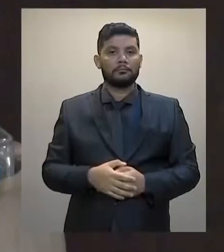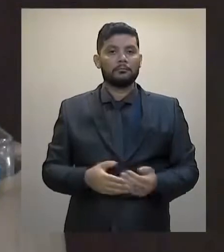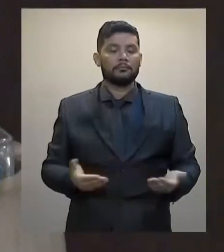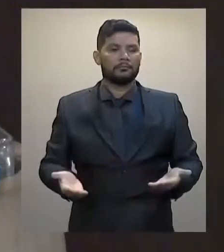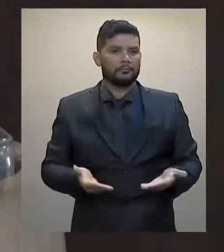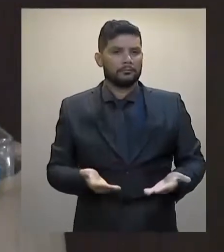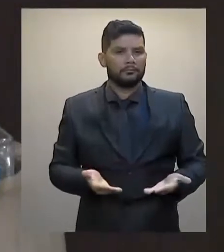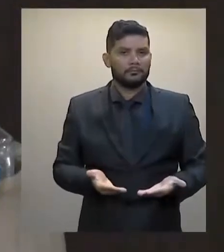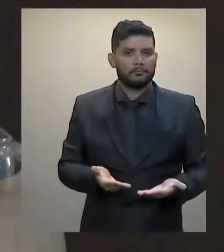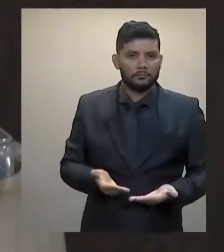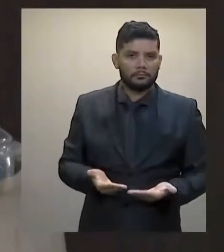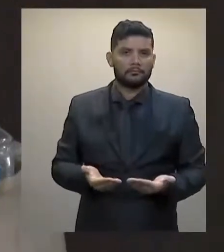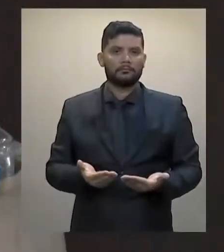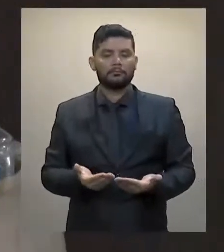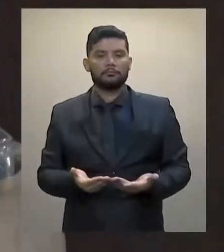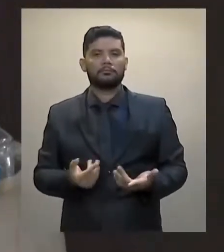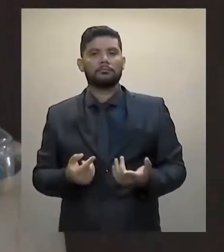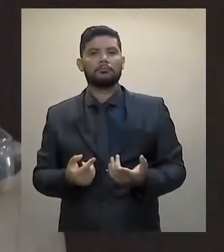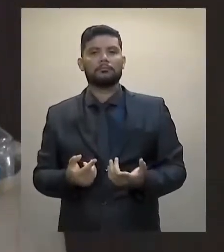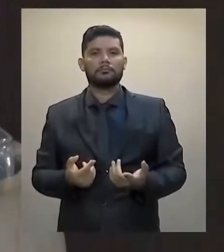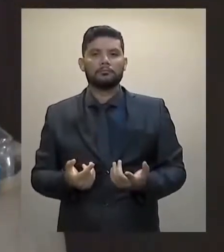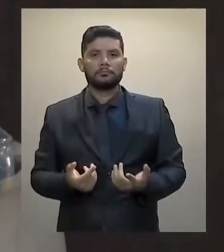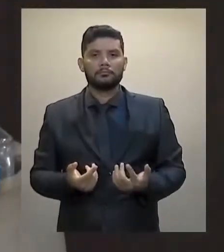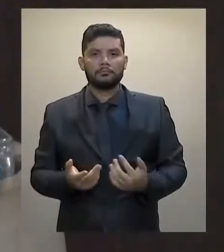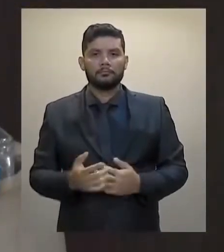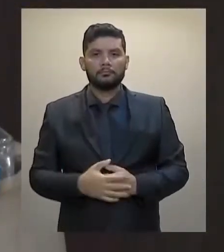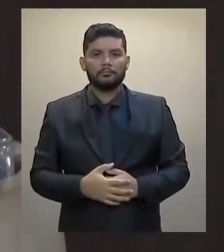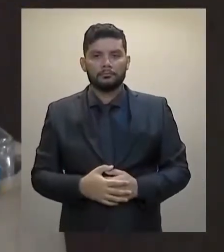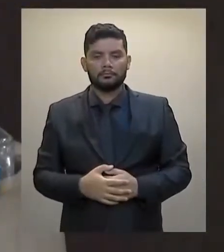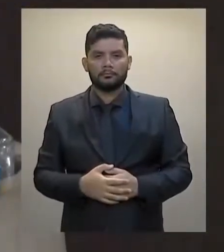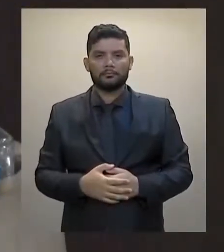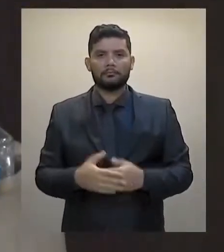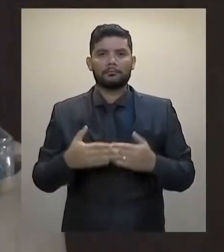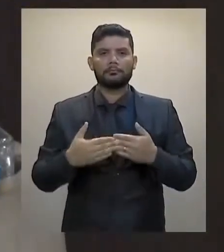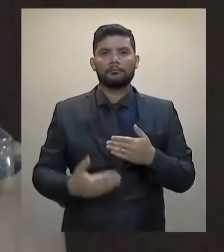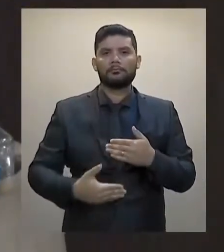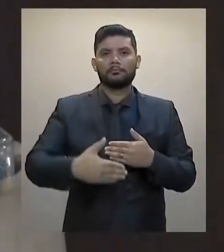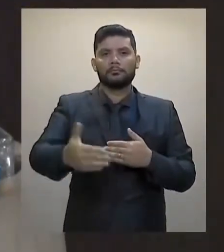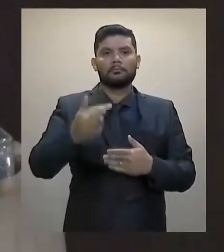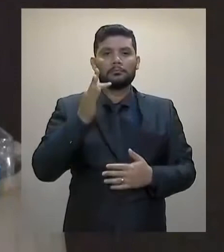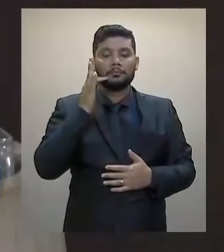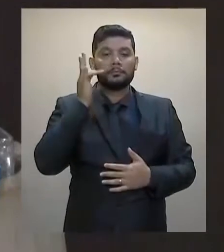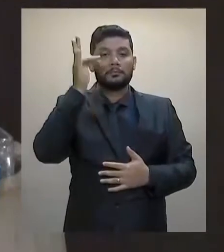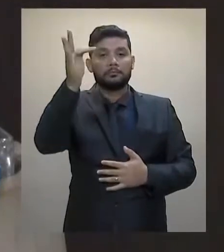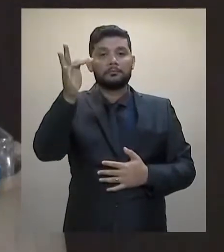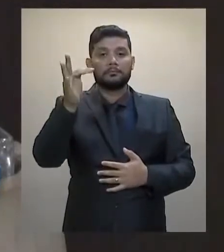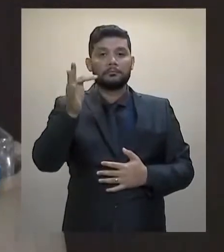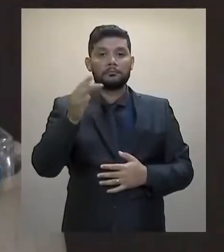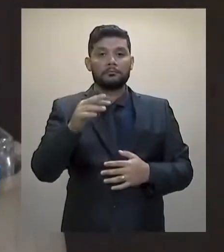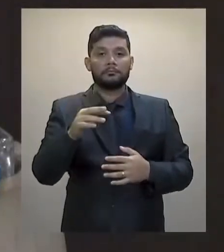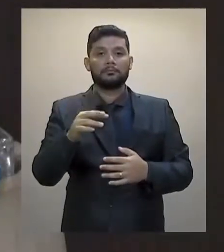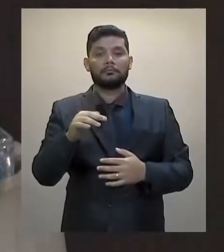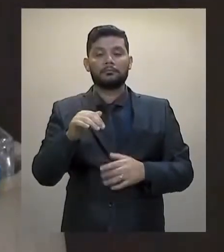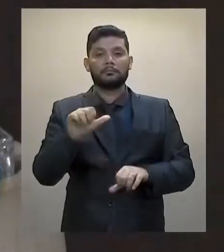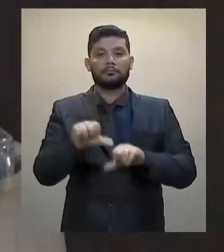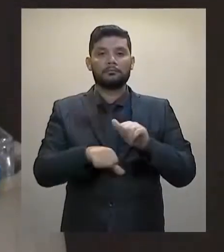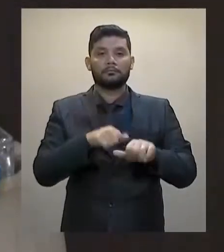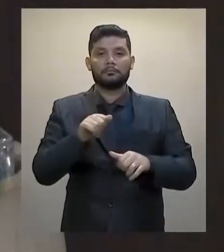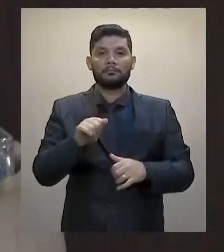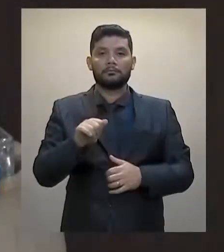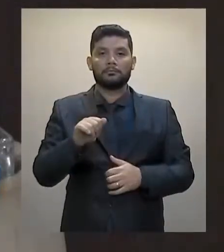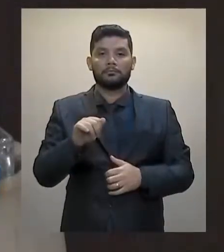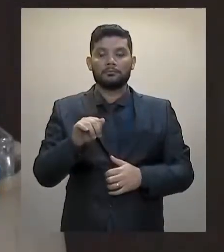atingidas em cheio, as futuras professoras, pela reforma administrativa de Guedes e Bolsonaro.